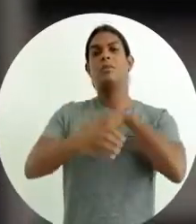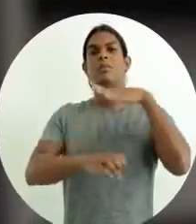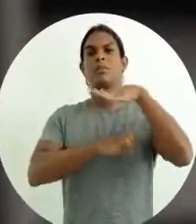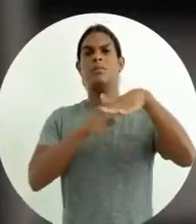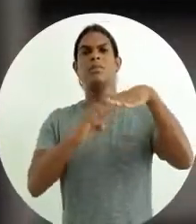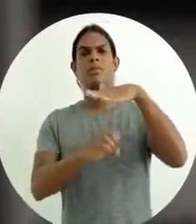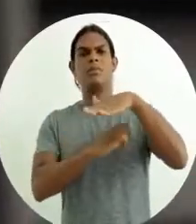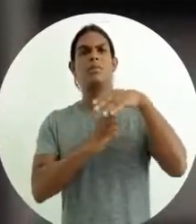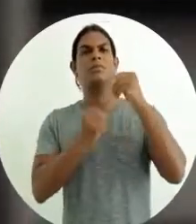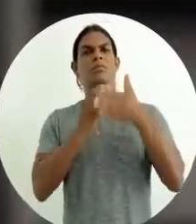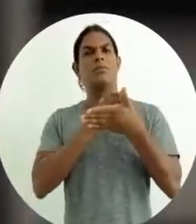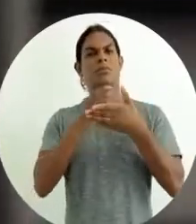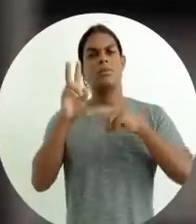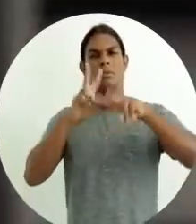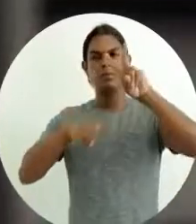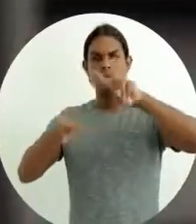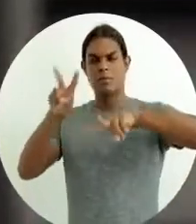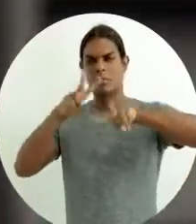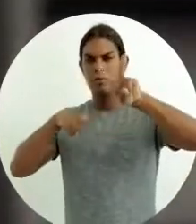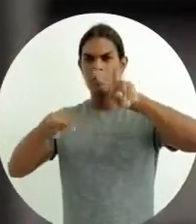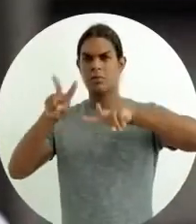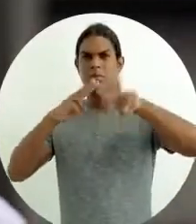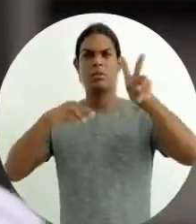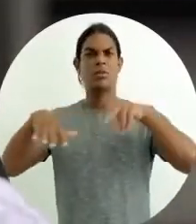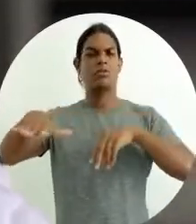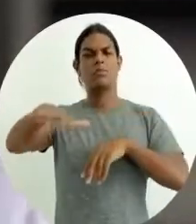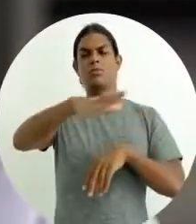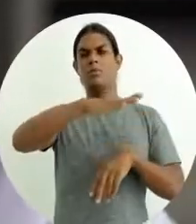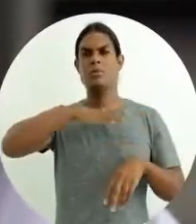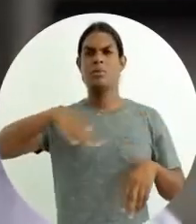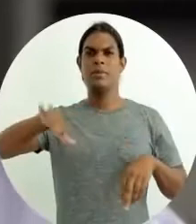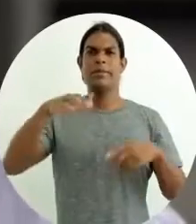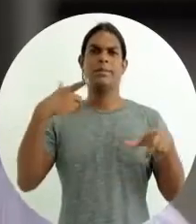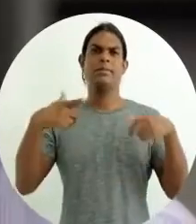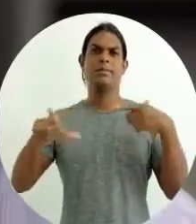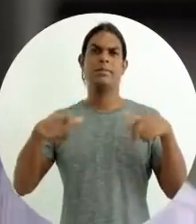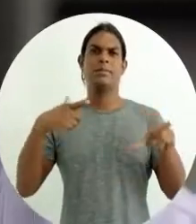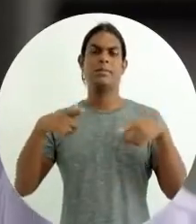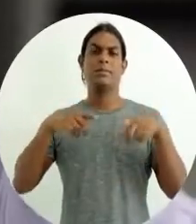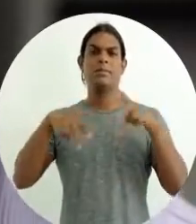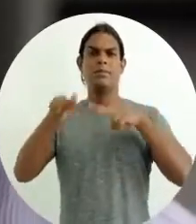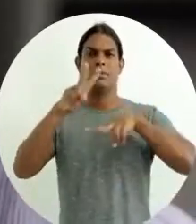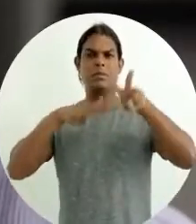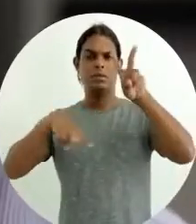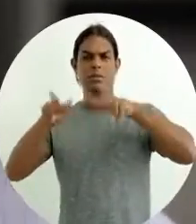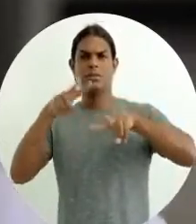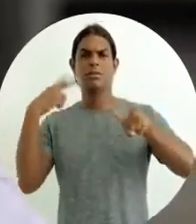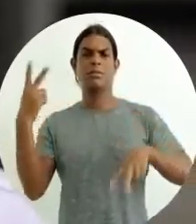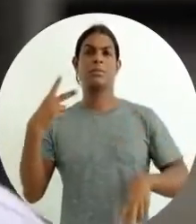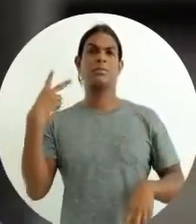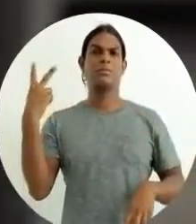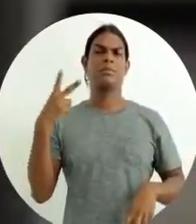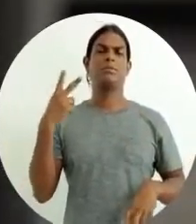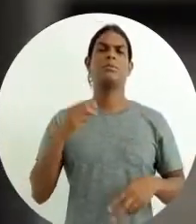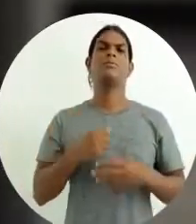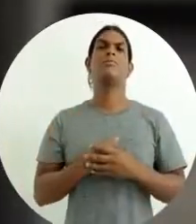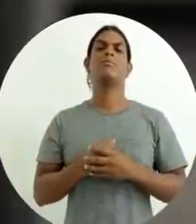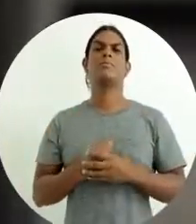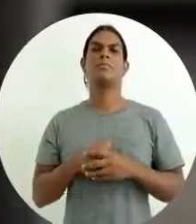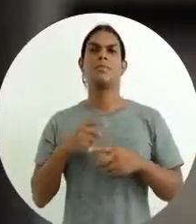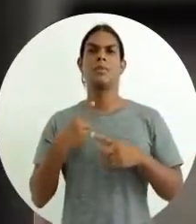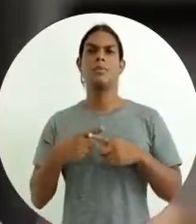organização, começamos a analisar todo o cenário. Nós analisamos os valores. Sim,